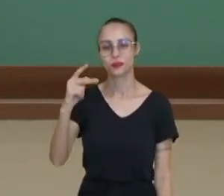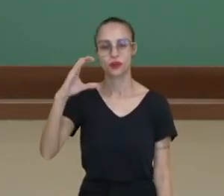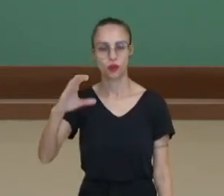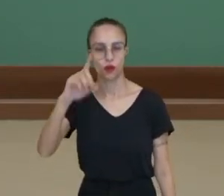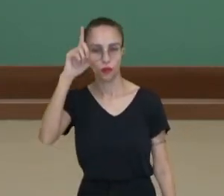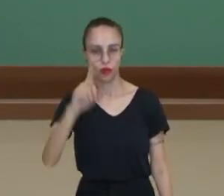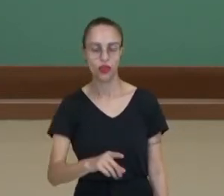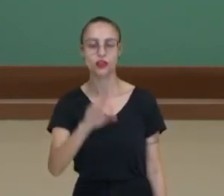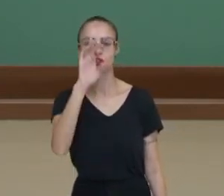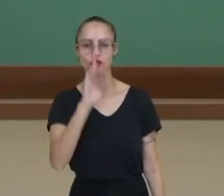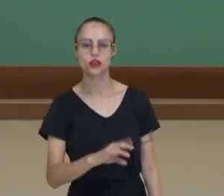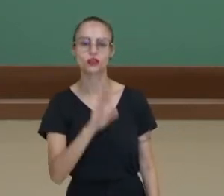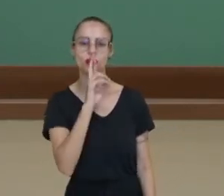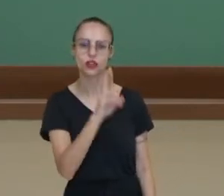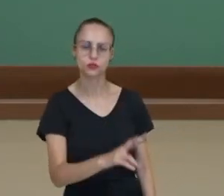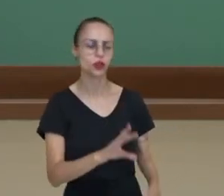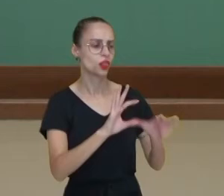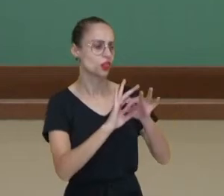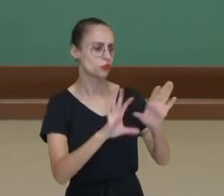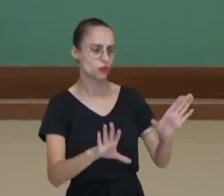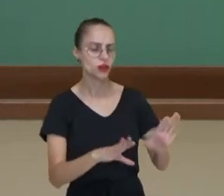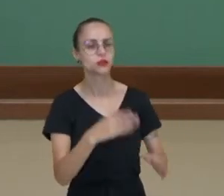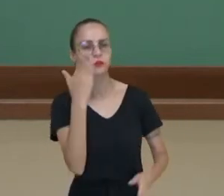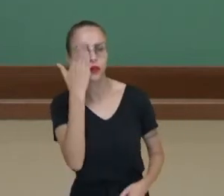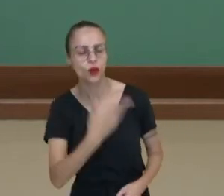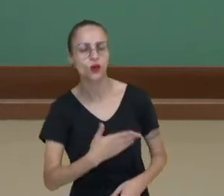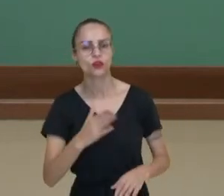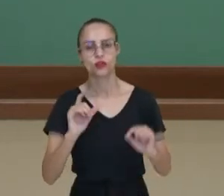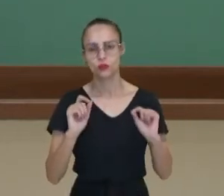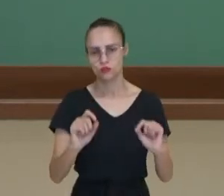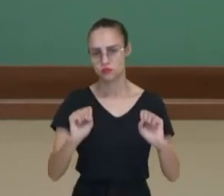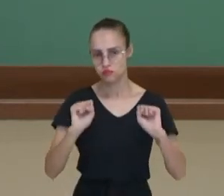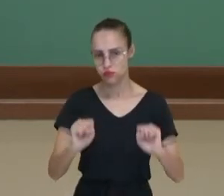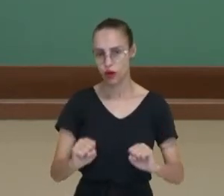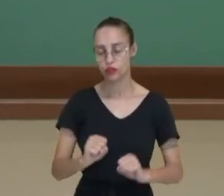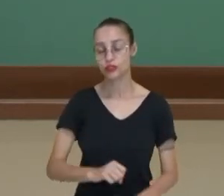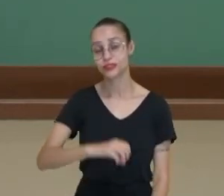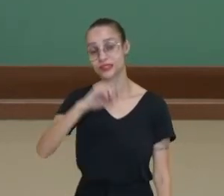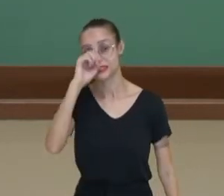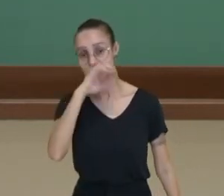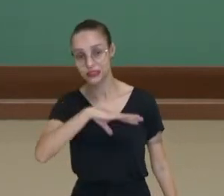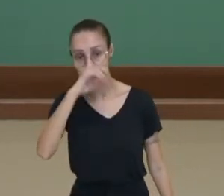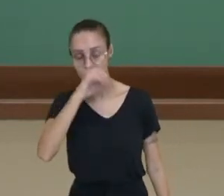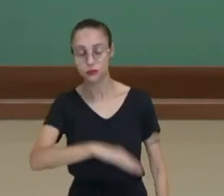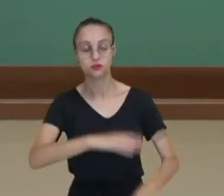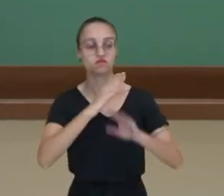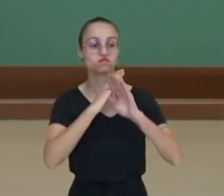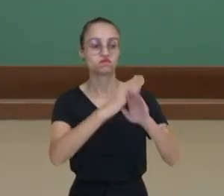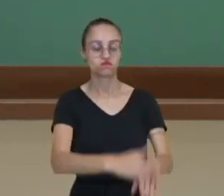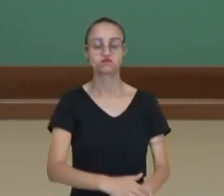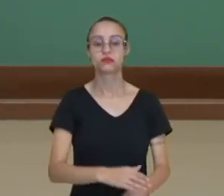em liberdade uma acusação até que ela seja provada. No caso de crime contra a segurança nacional, estava